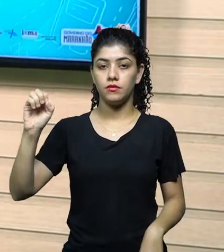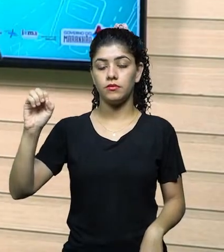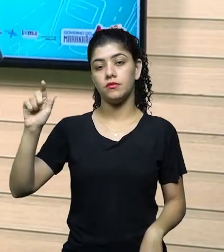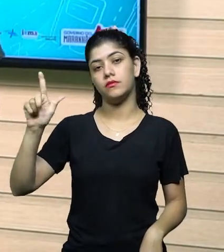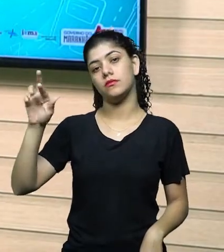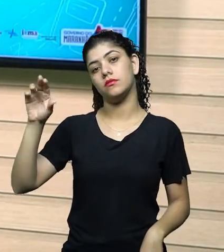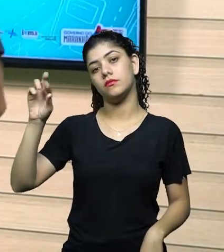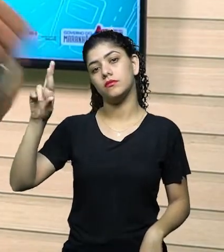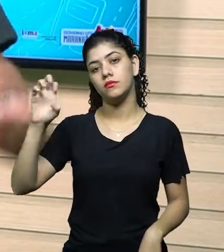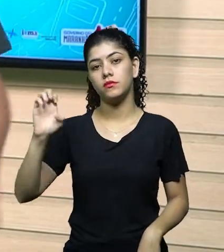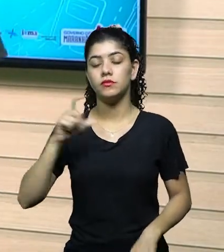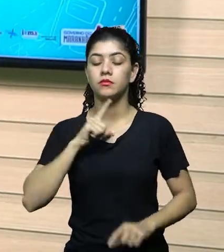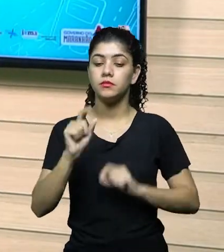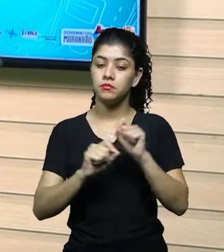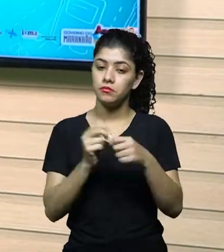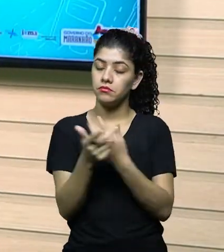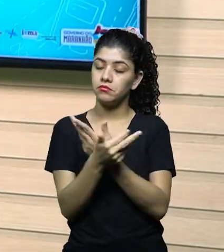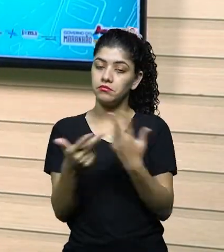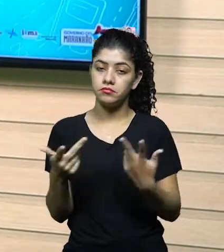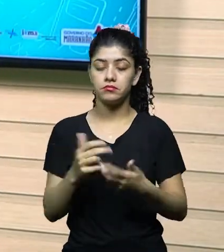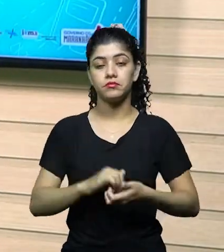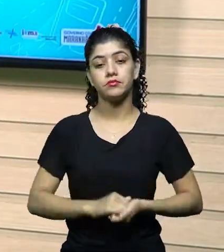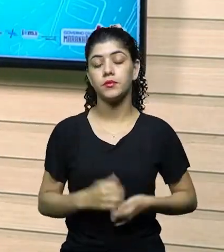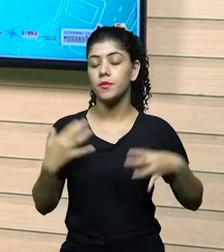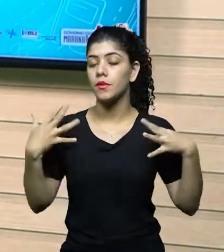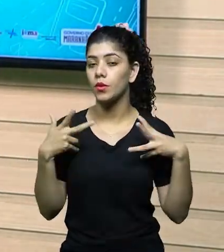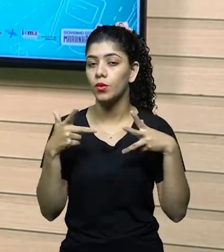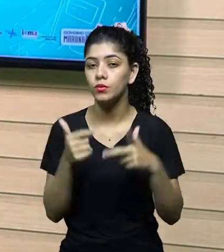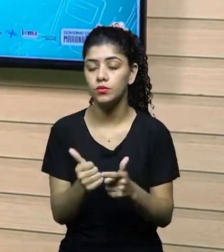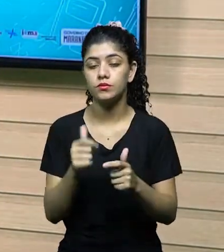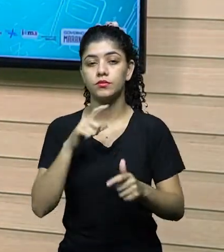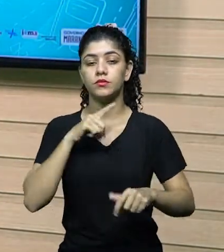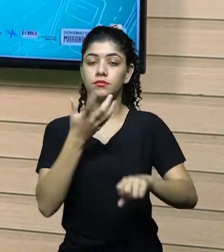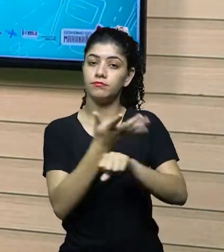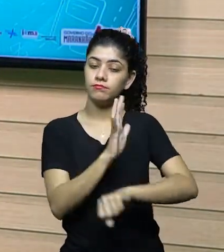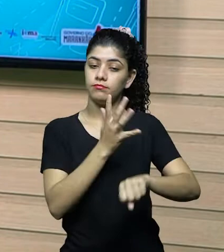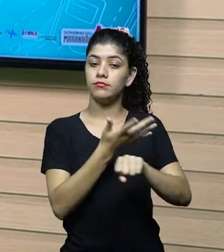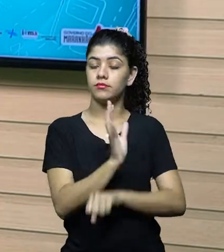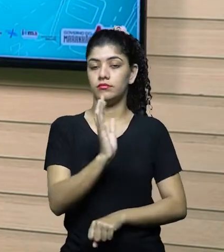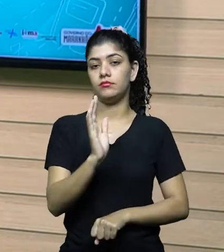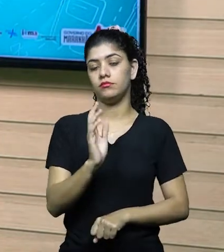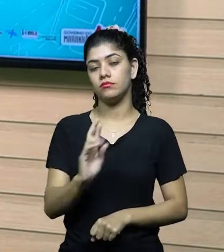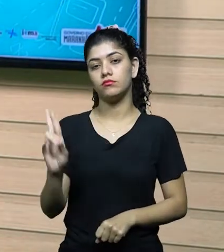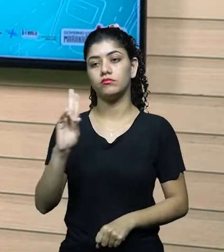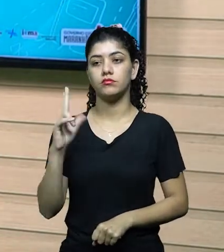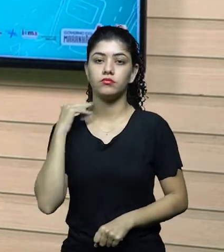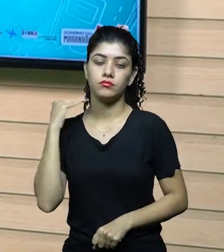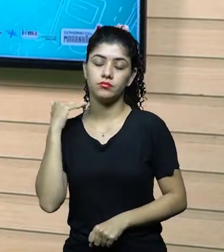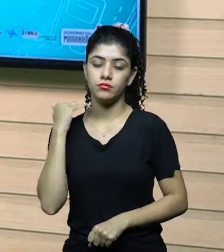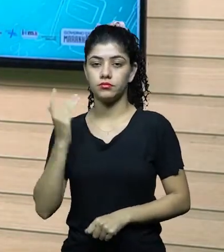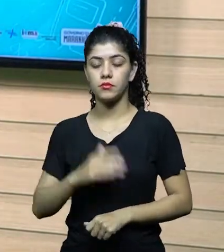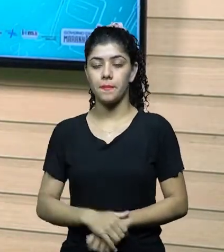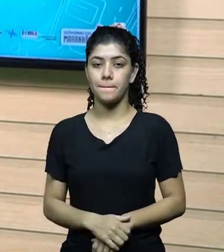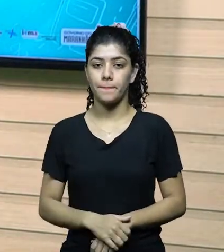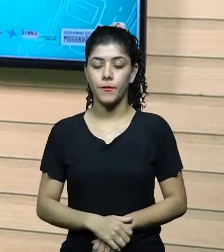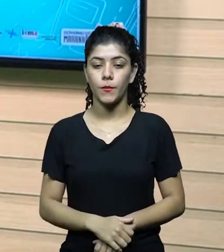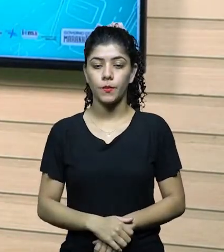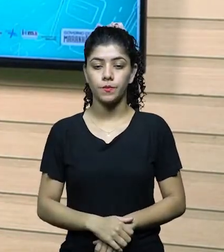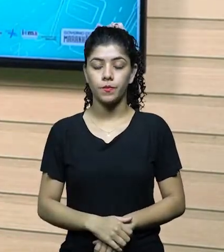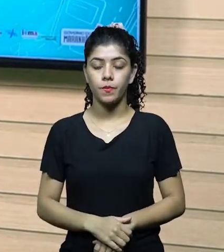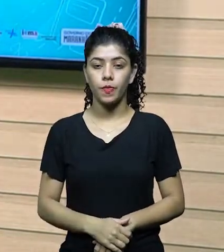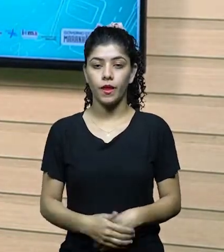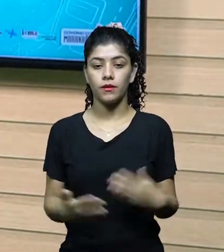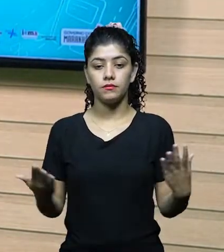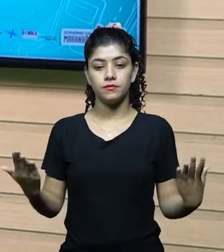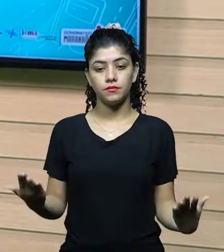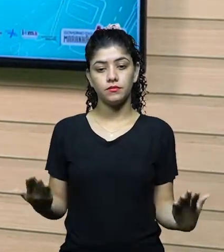as operações financeiras em criptomoedas, todas elas praticam transações bancárias, certo?